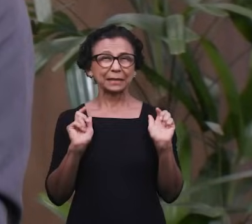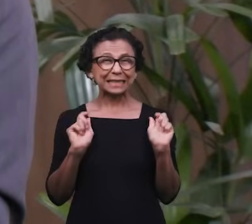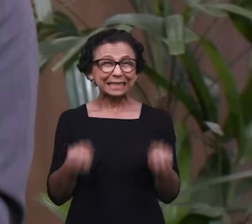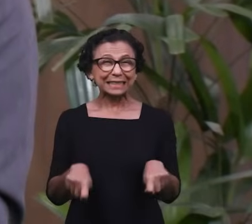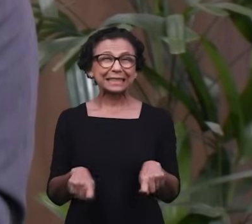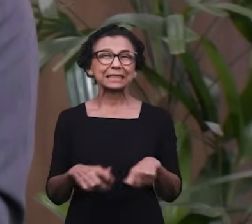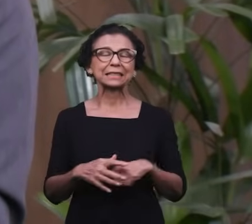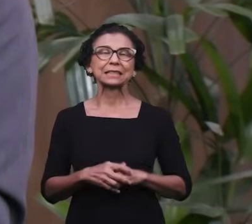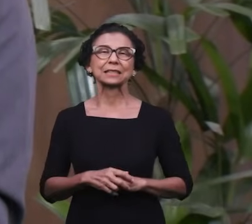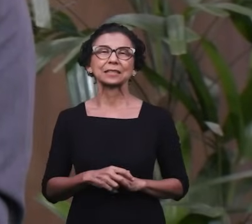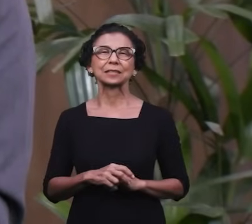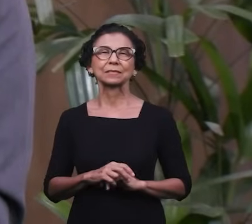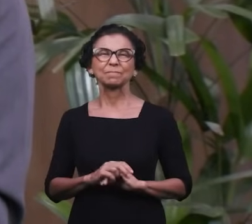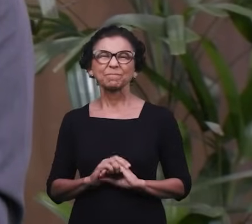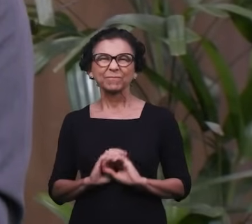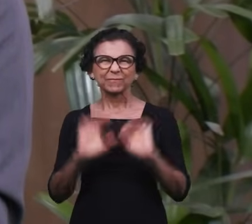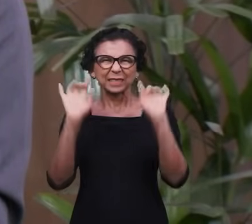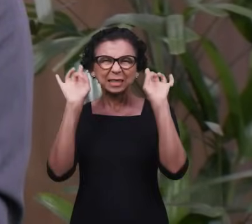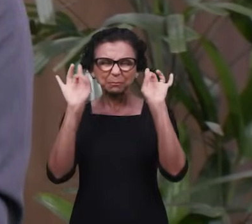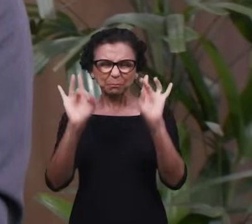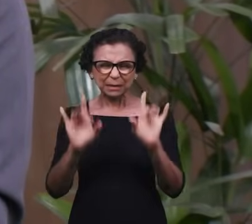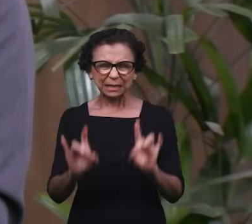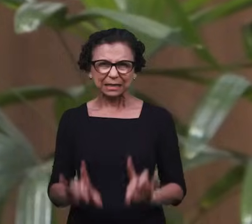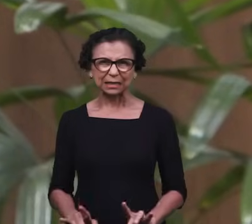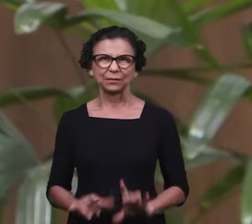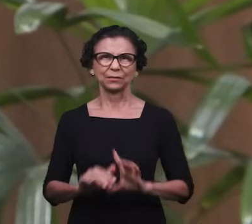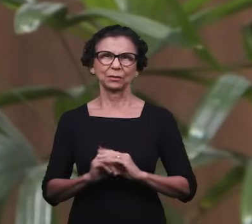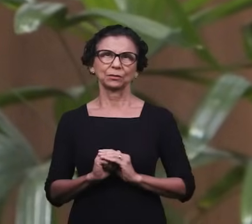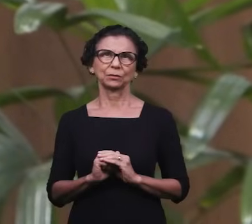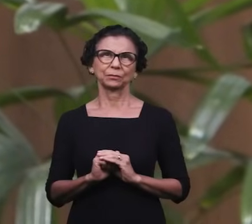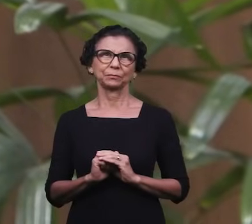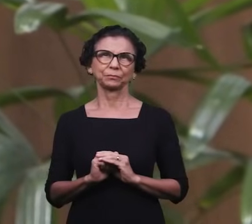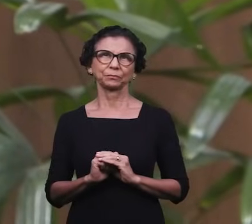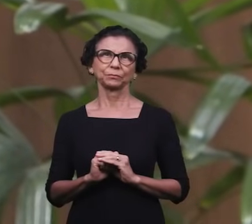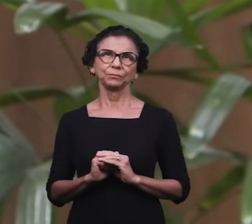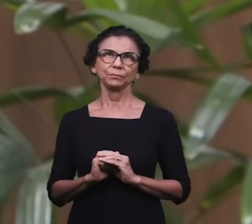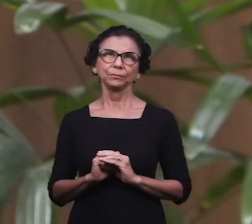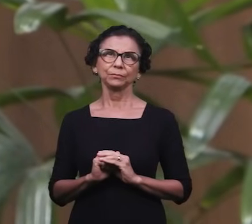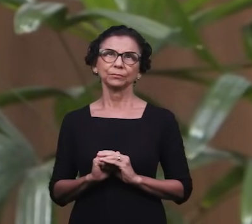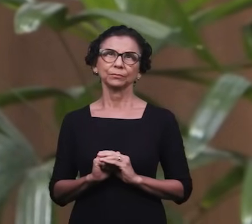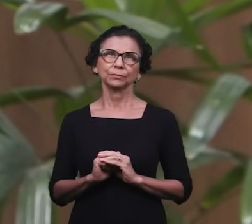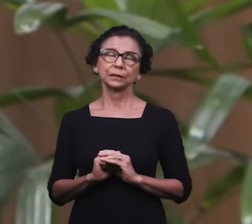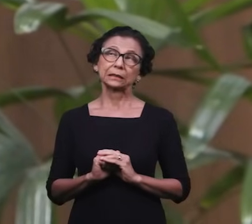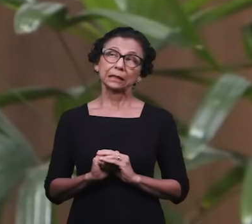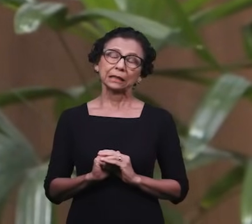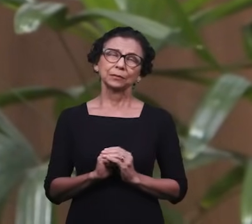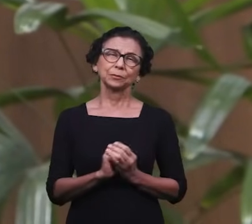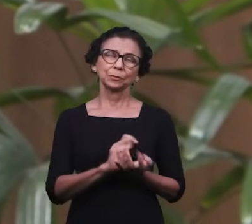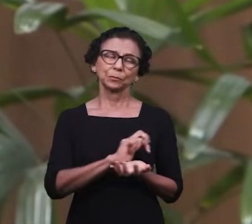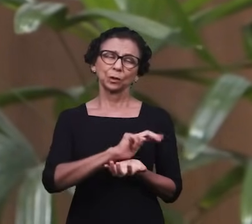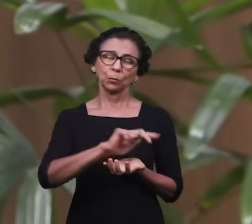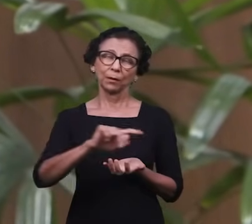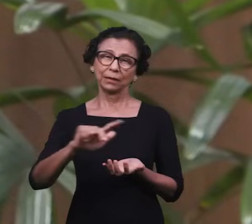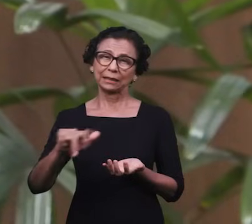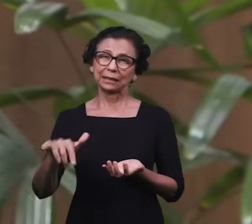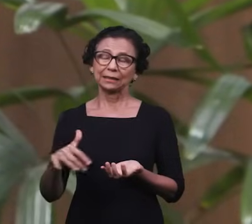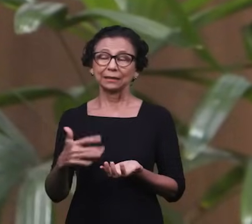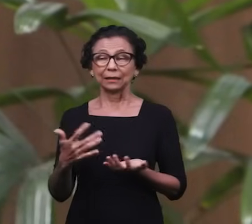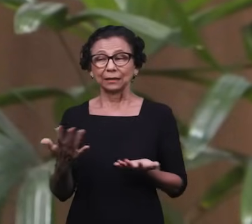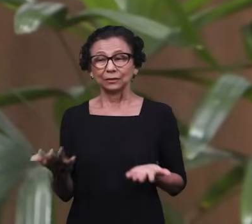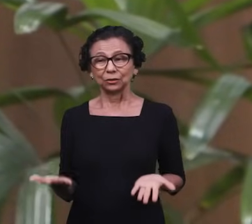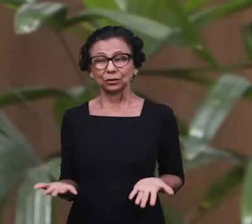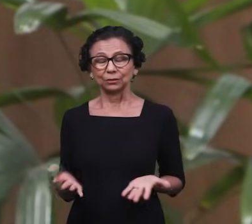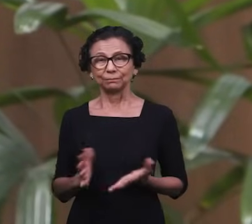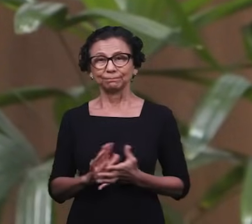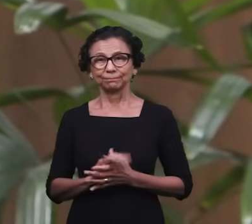eficazes direcionados ao TEA? Como o quadro é complexo, a intervenção ela é